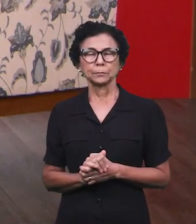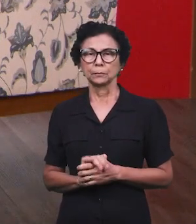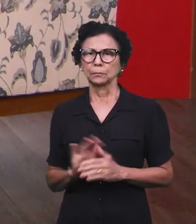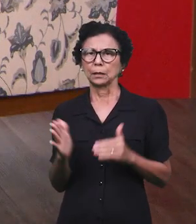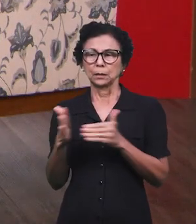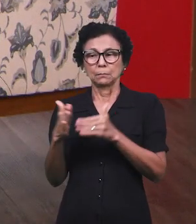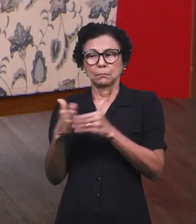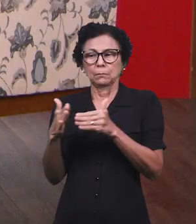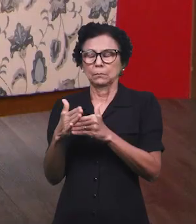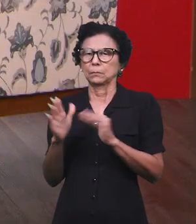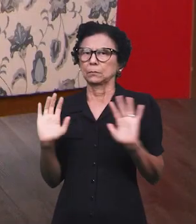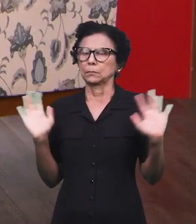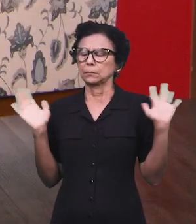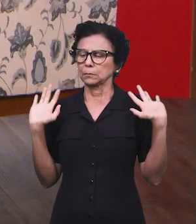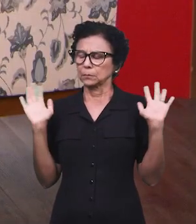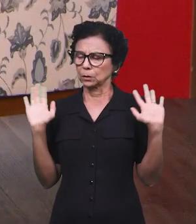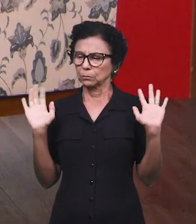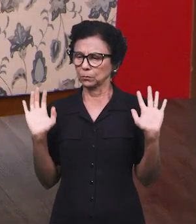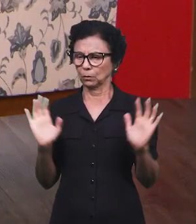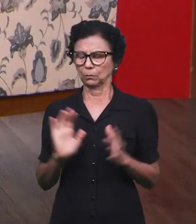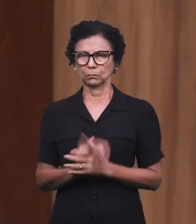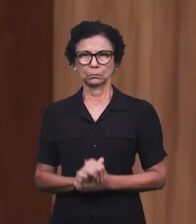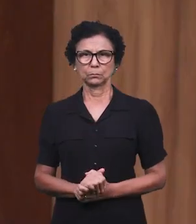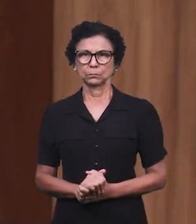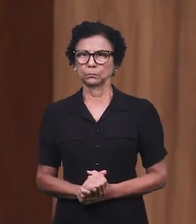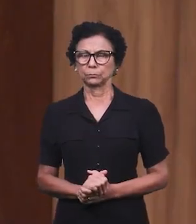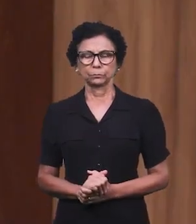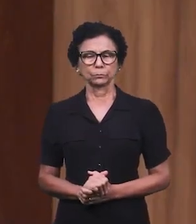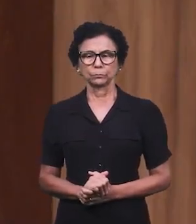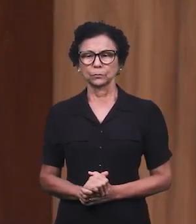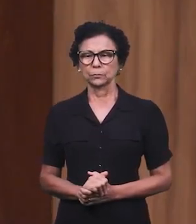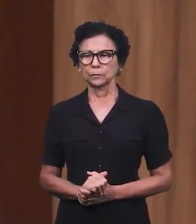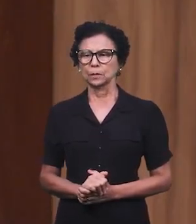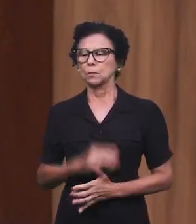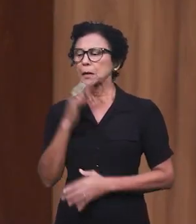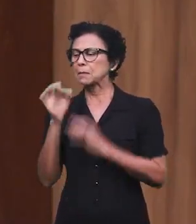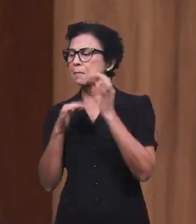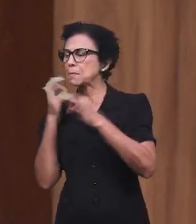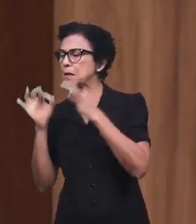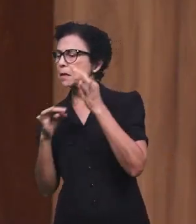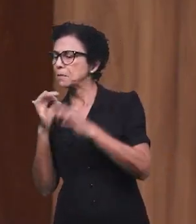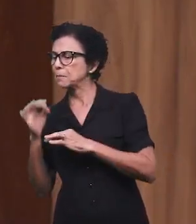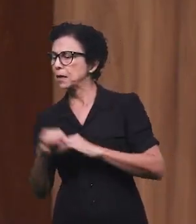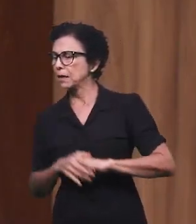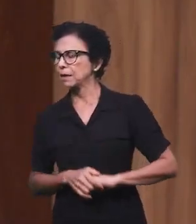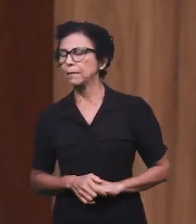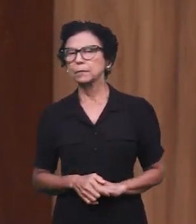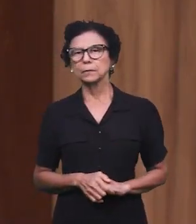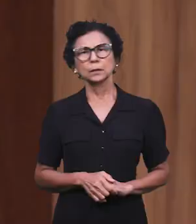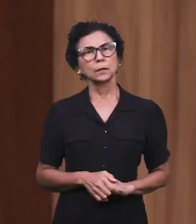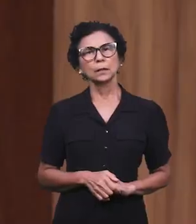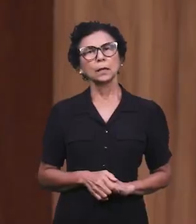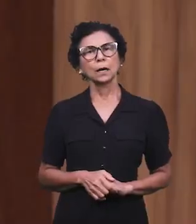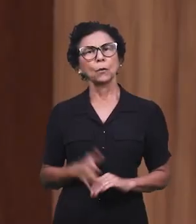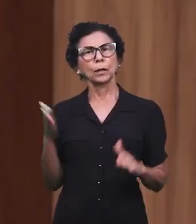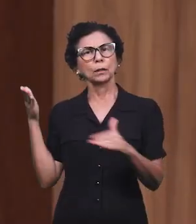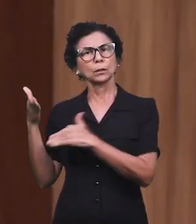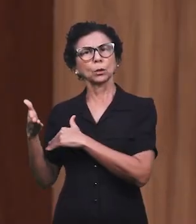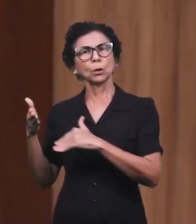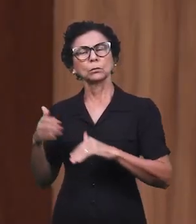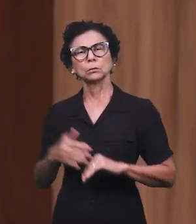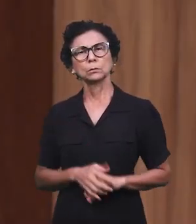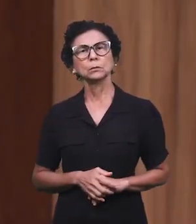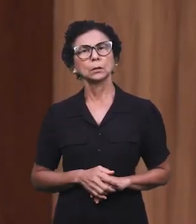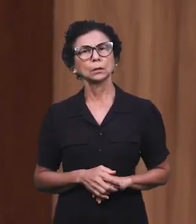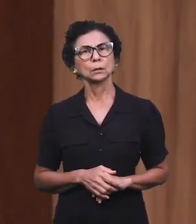O casal tem de ter a vida deles. Não é ninguém, não é a sogra que vai lá dizer como é que vai ser a vida deles. A intromissão na